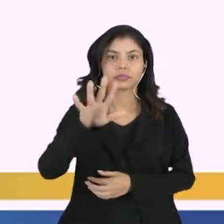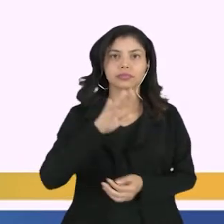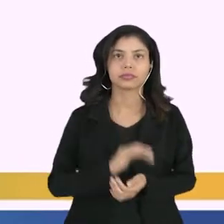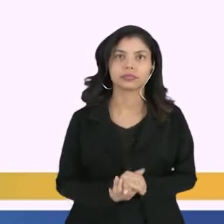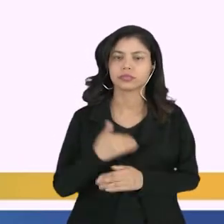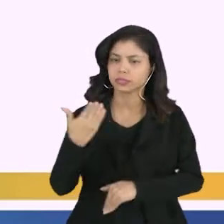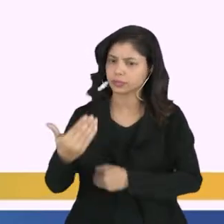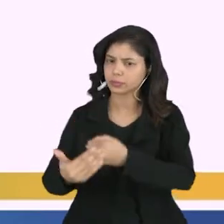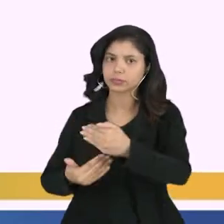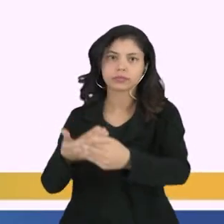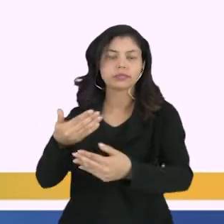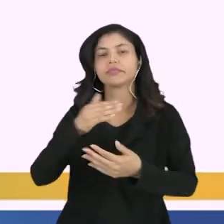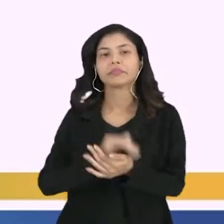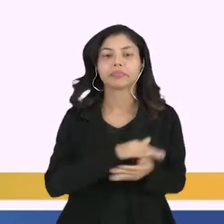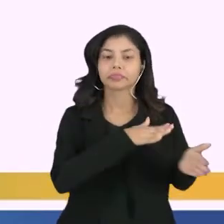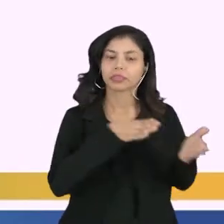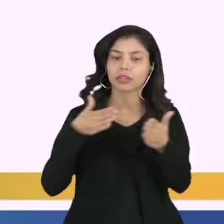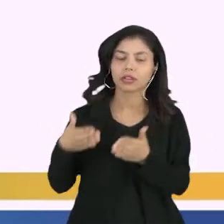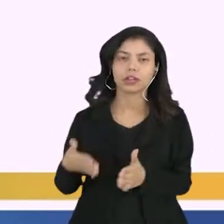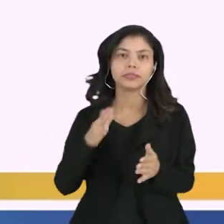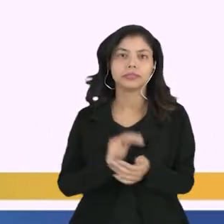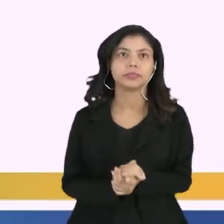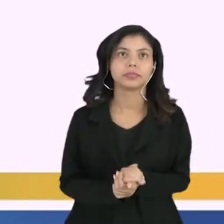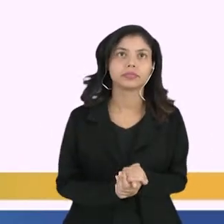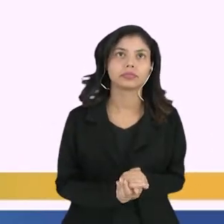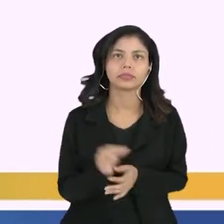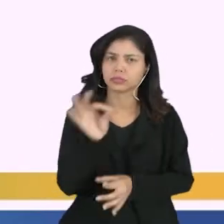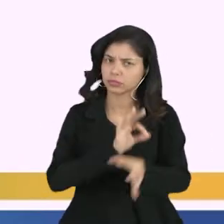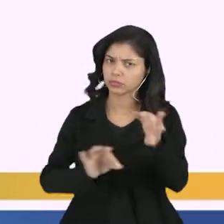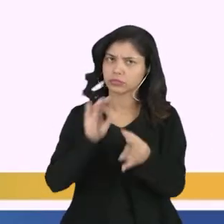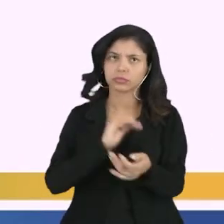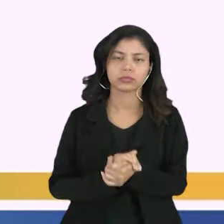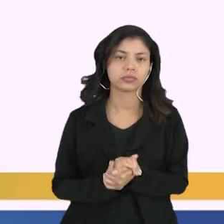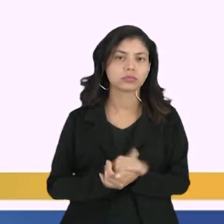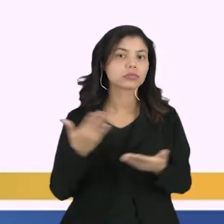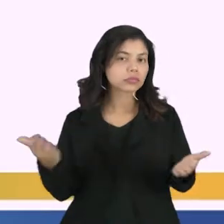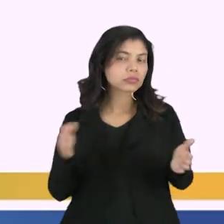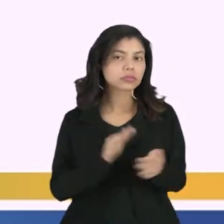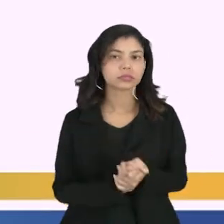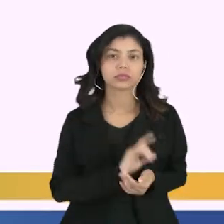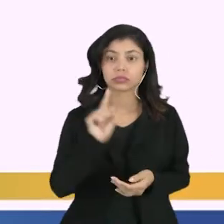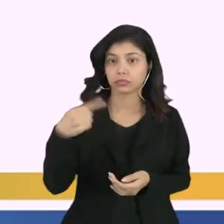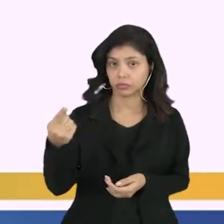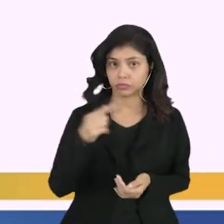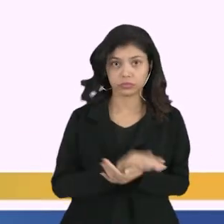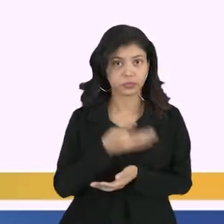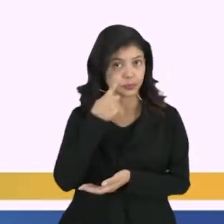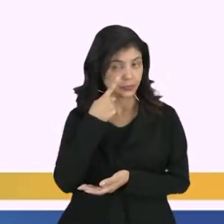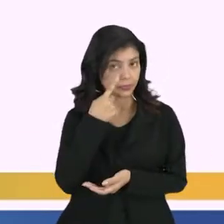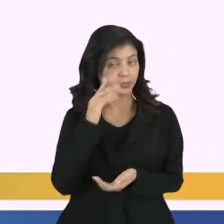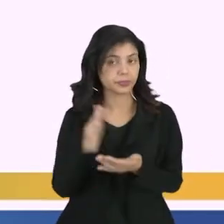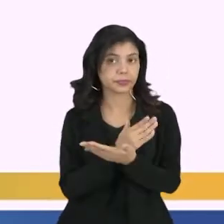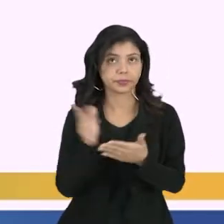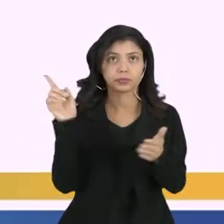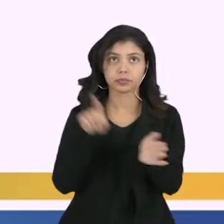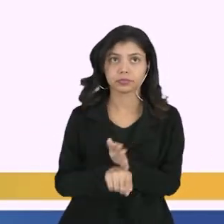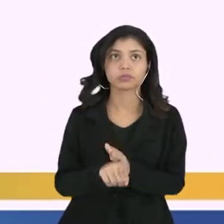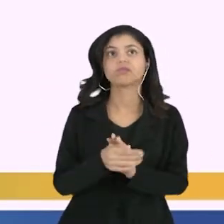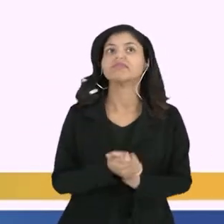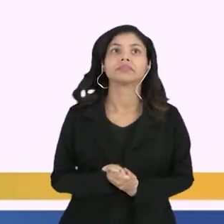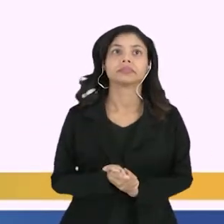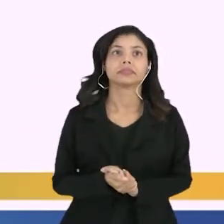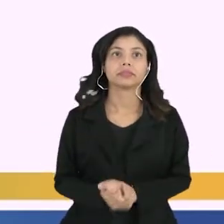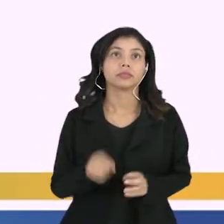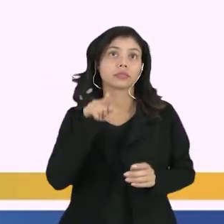esse processo a partir dessa administração colonial, né? Mas vamos ali para o slide para a gente ver algumas questões. Por